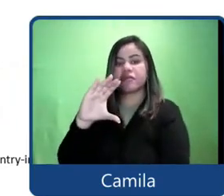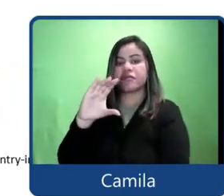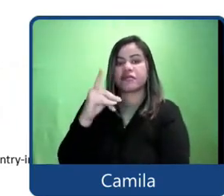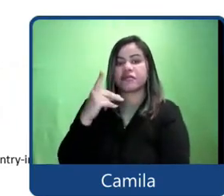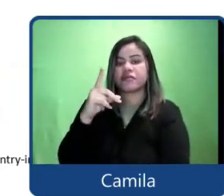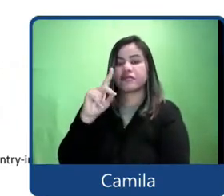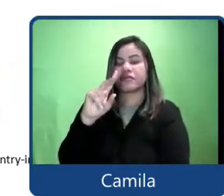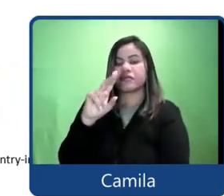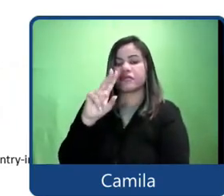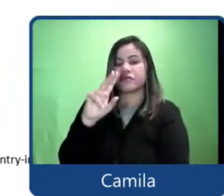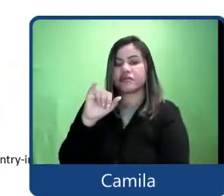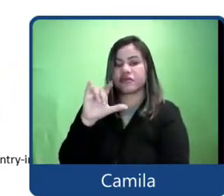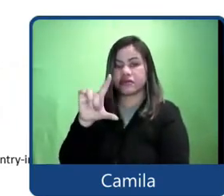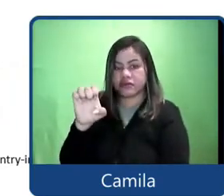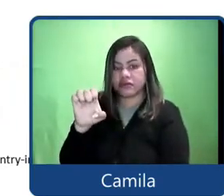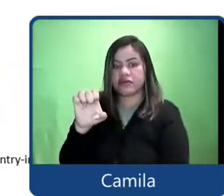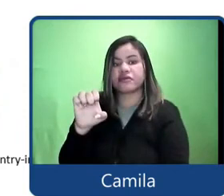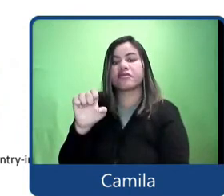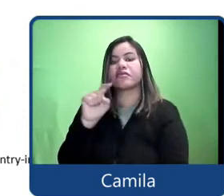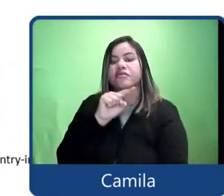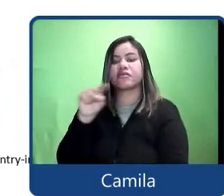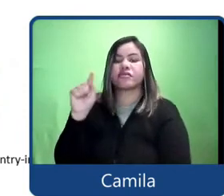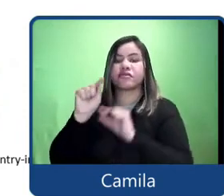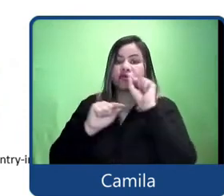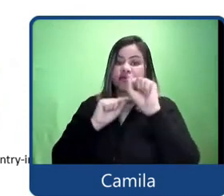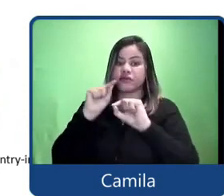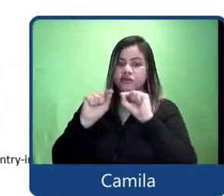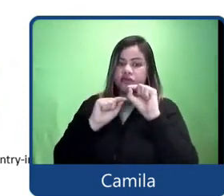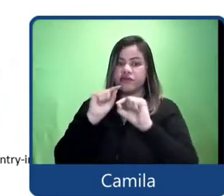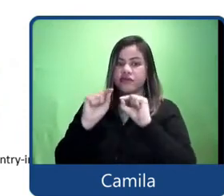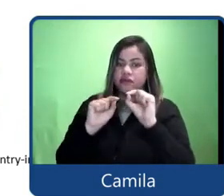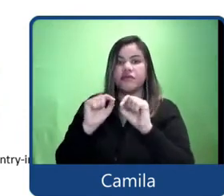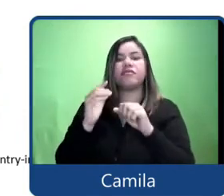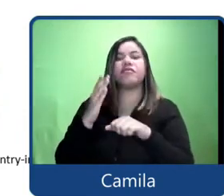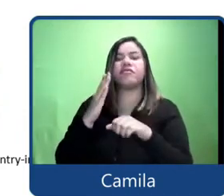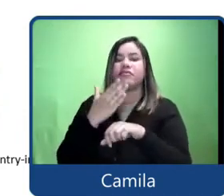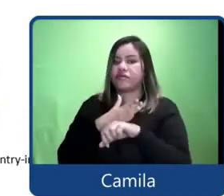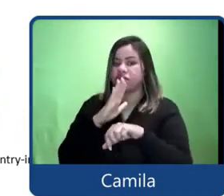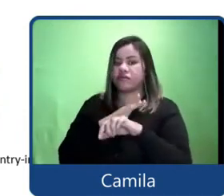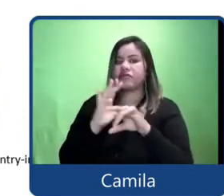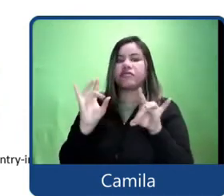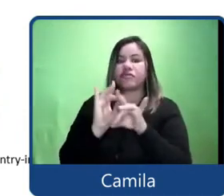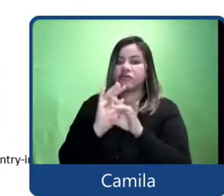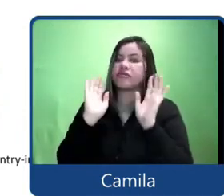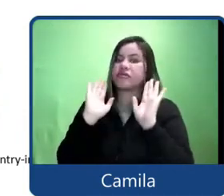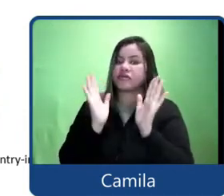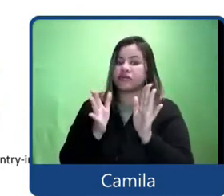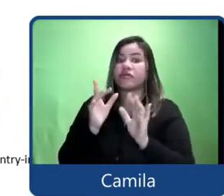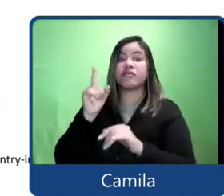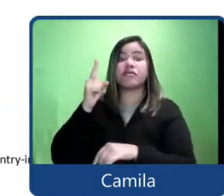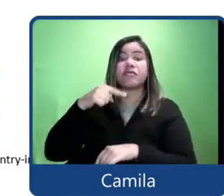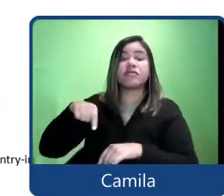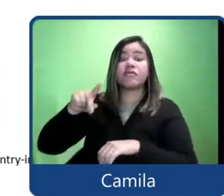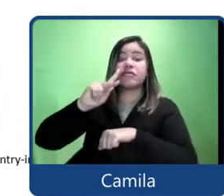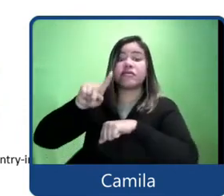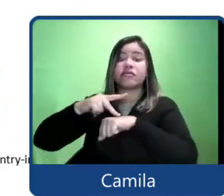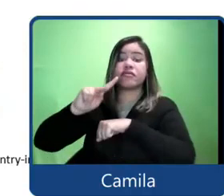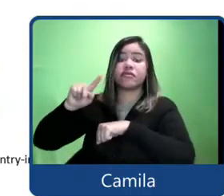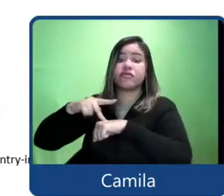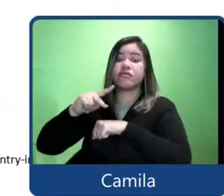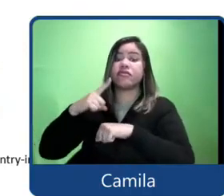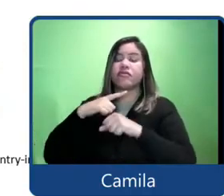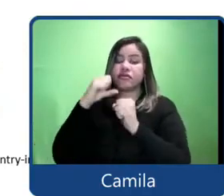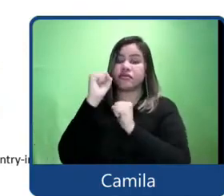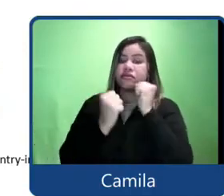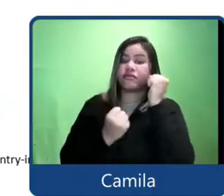que esses países aqui, Europa Ocidental e Estados Unidos, eles têm uma industrialização precoce,